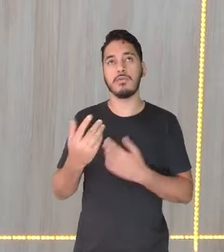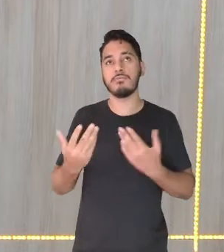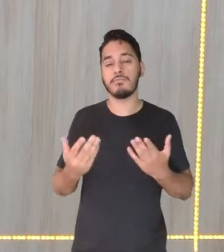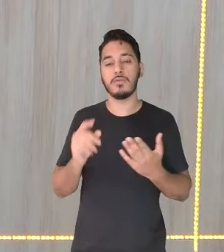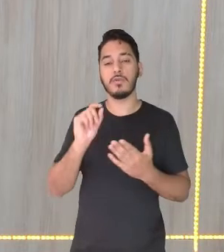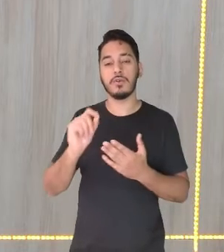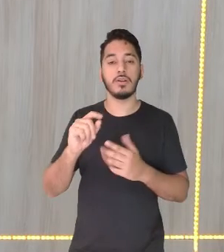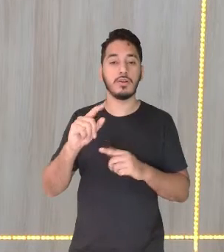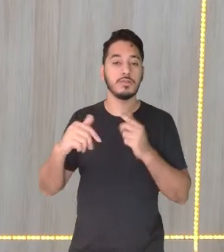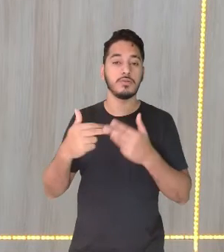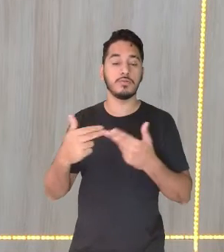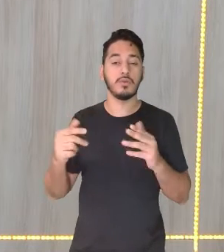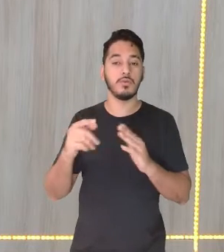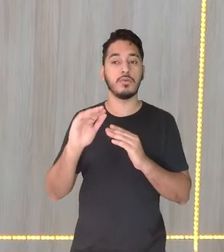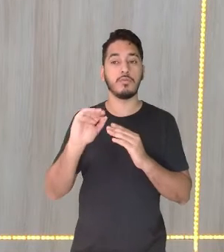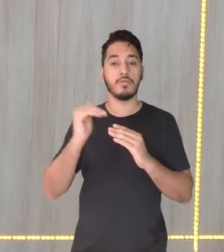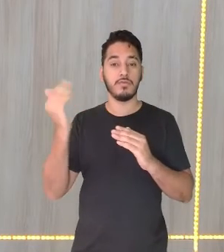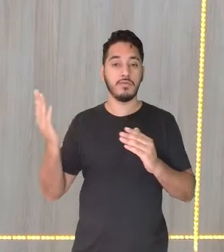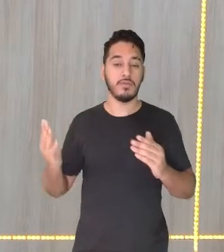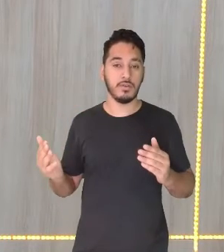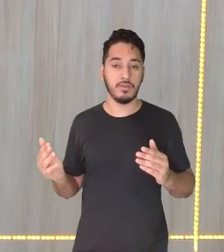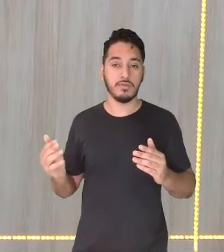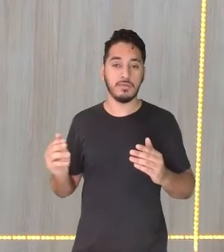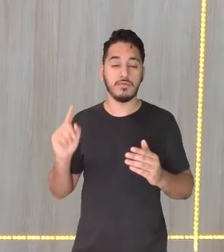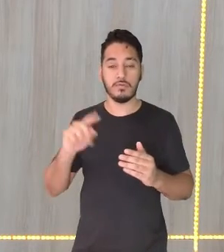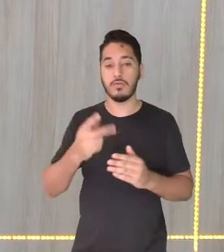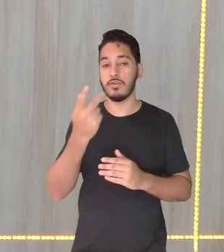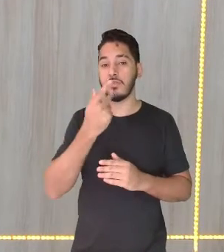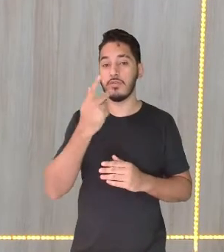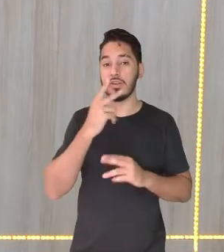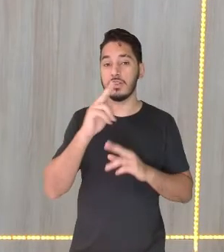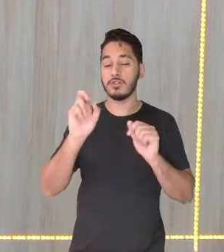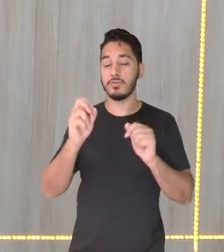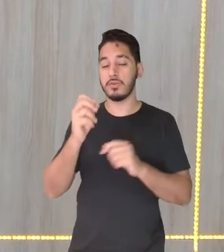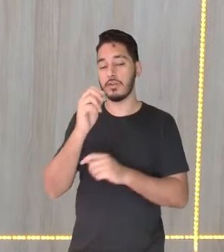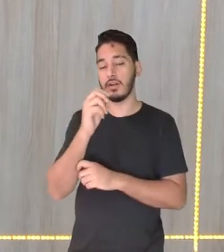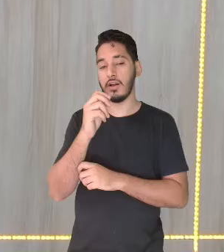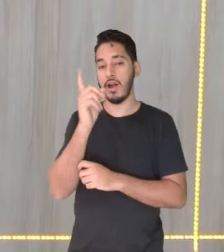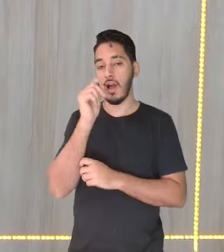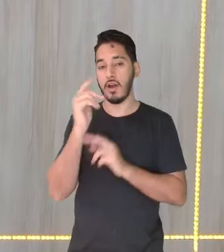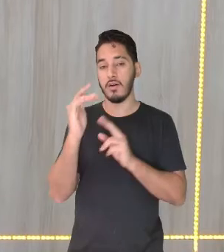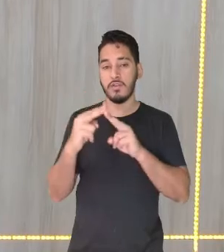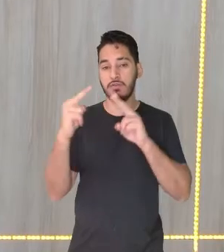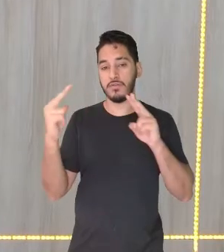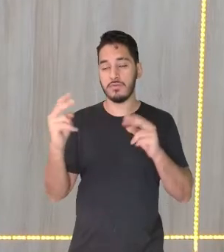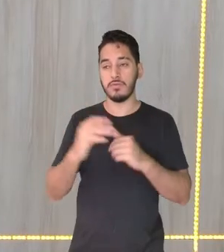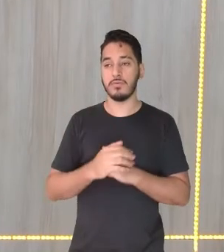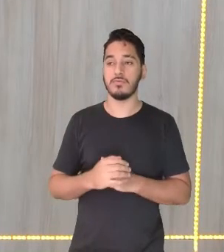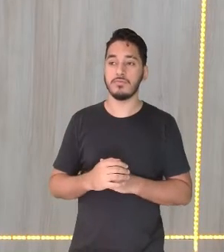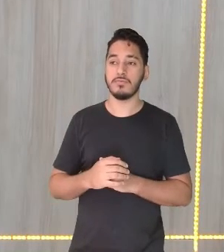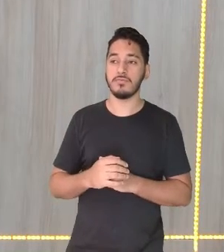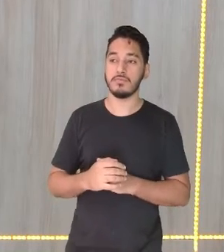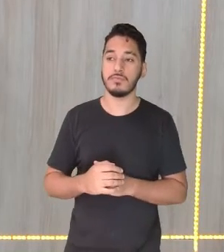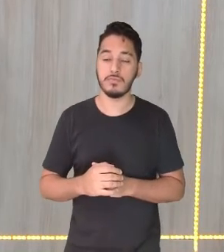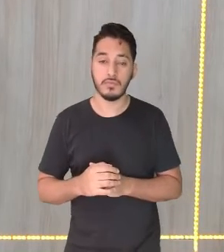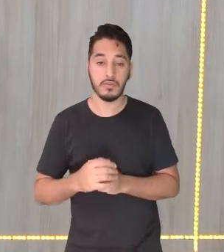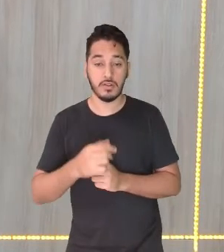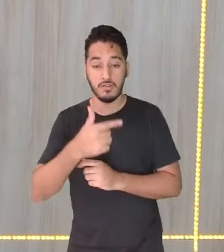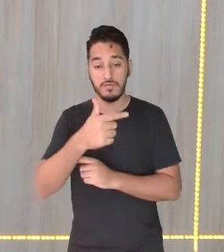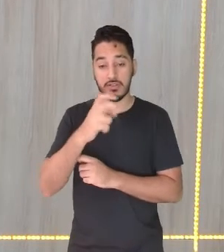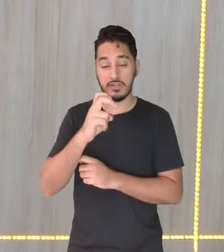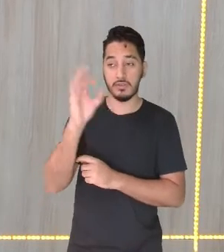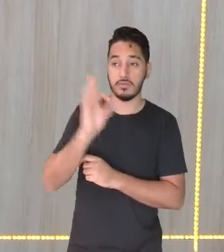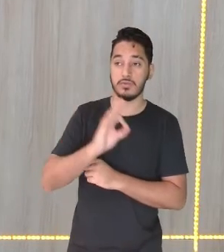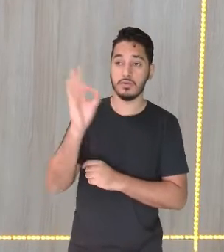provavelmente mandar os seus produtos para fora, né, que foi isso que eu falei da água virtual. 25% são de mineradoras,